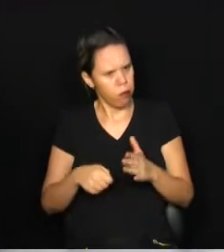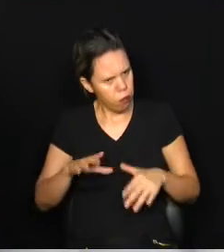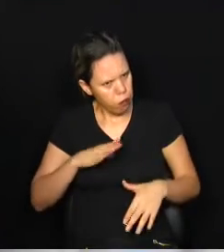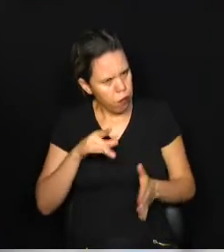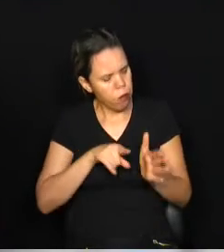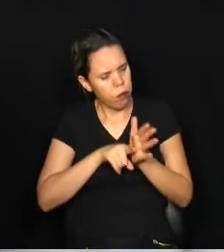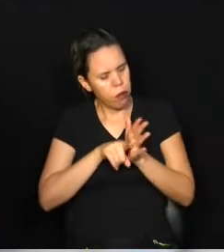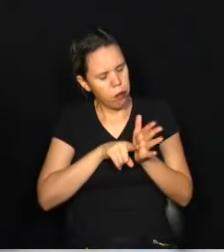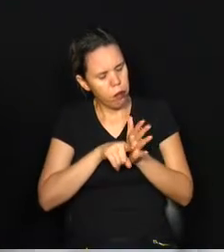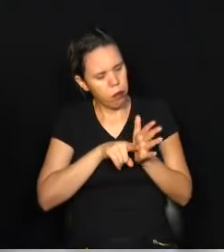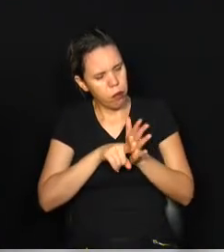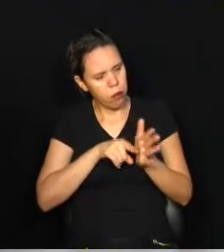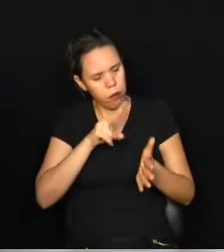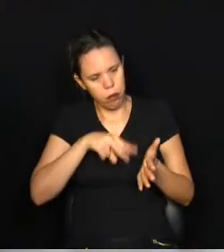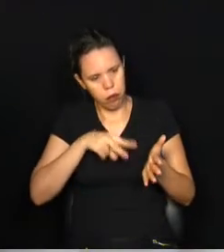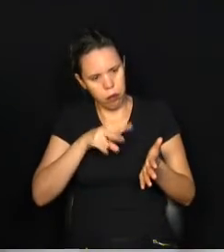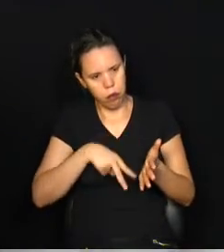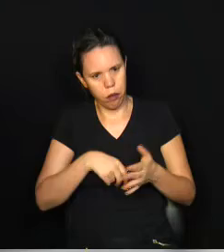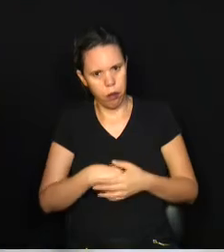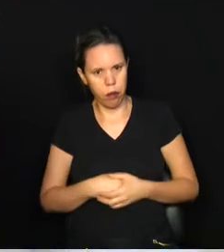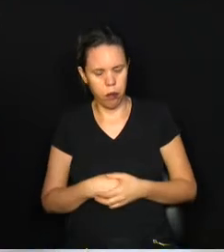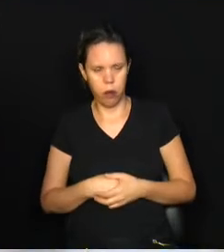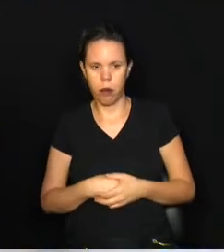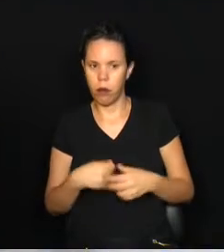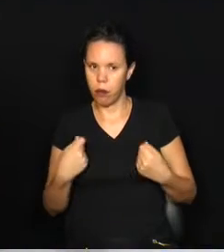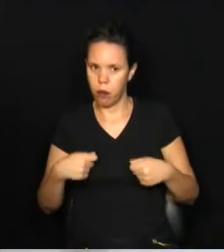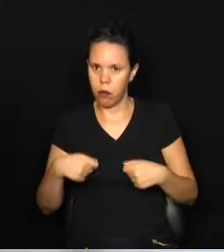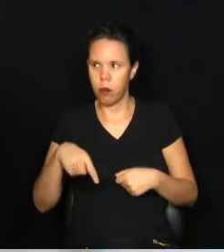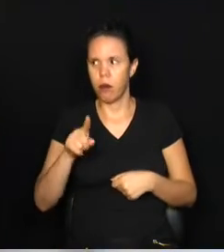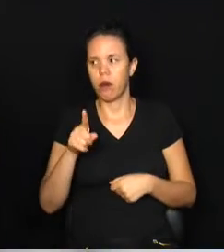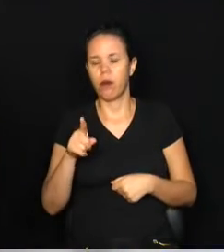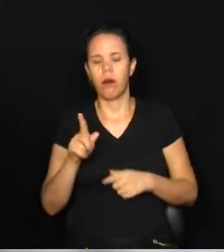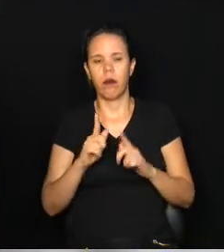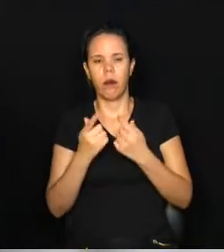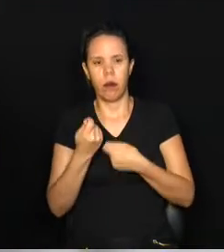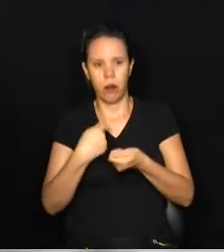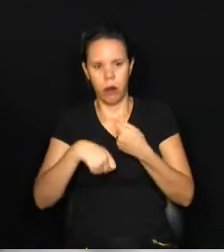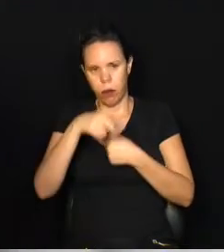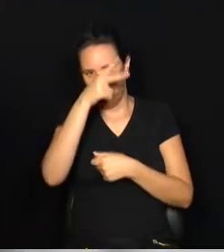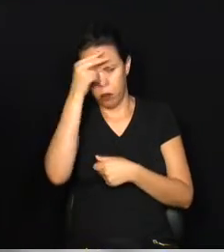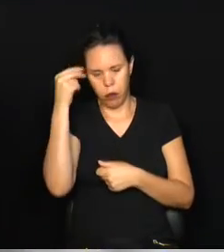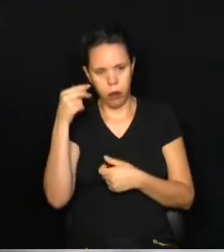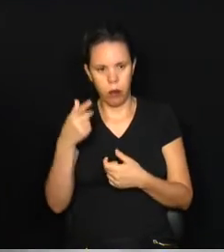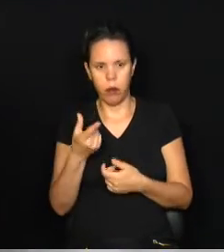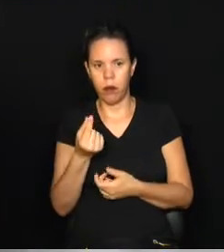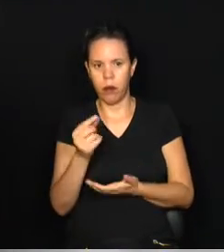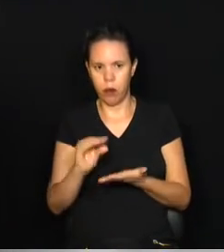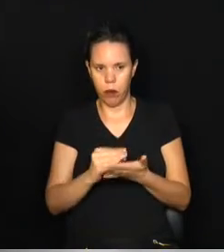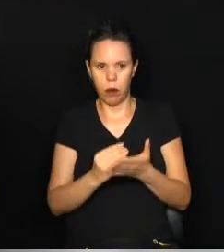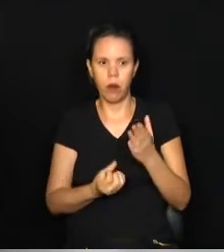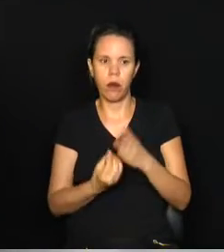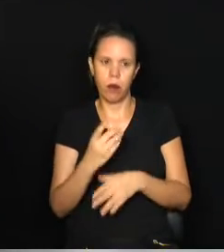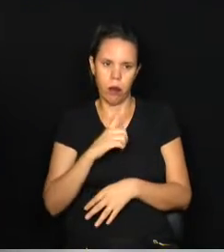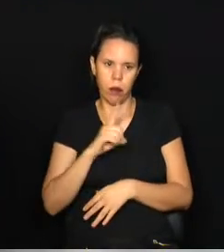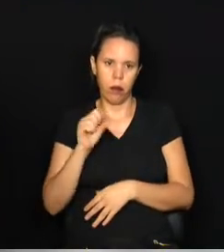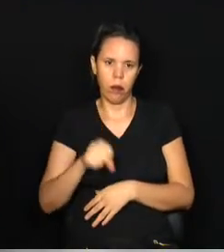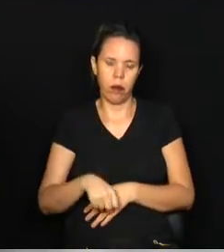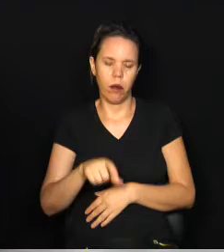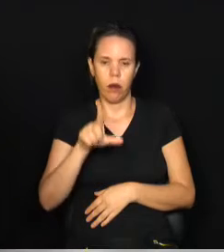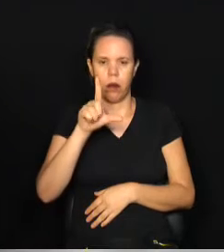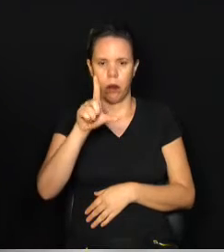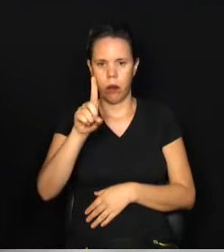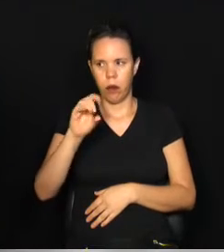estudar, tem que ler, tem que ir atrás dos gestores públicos, porque a verba existe. A